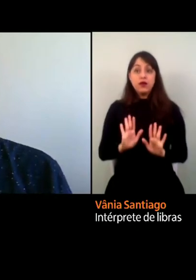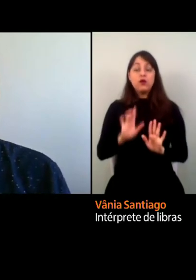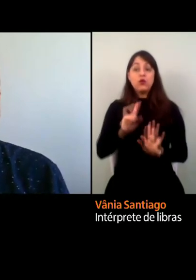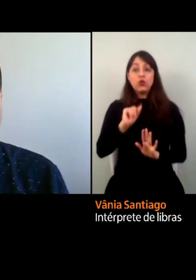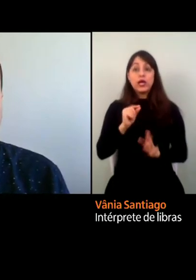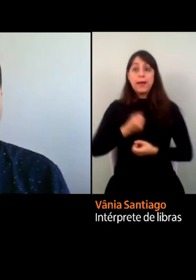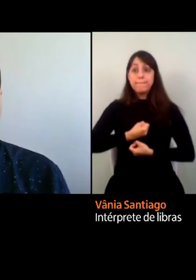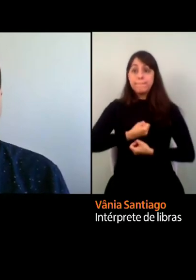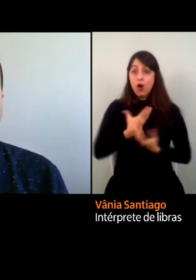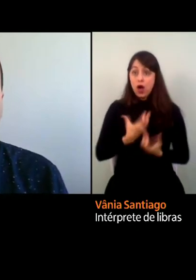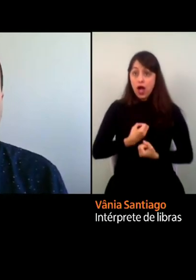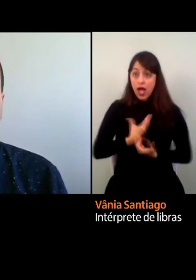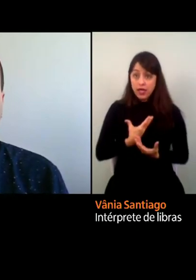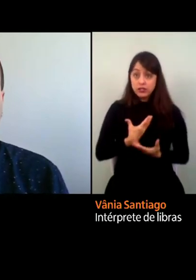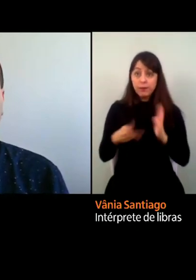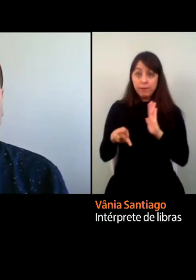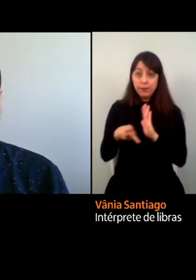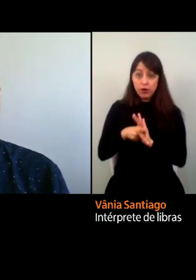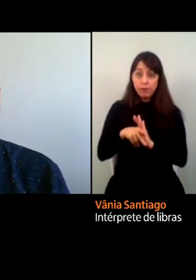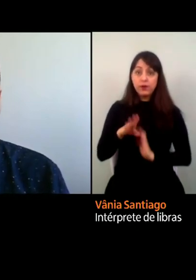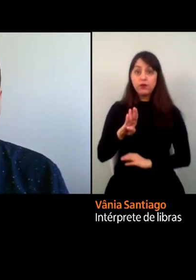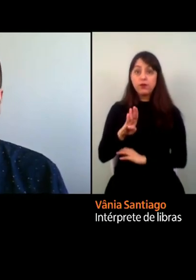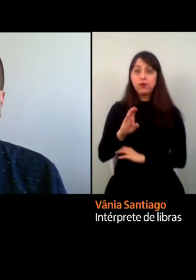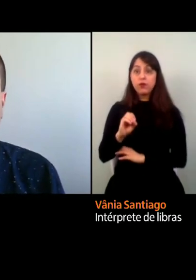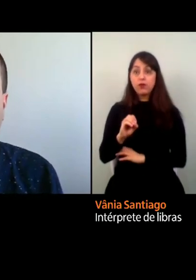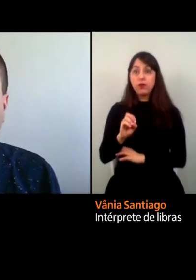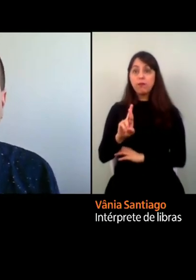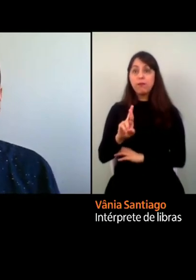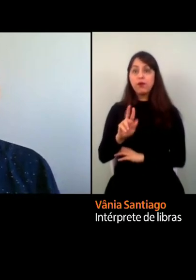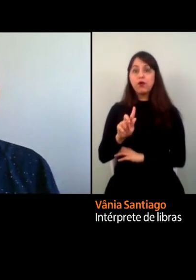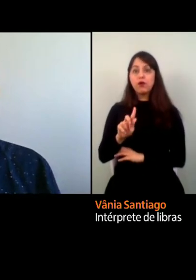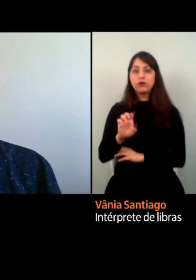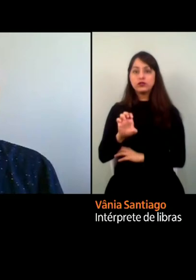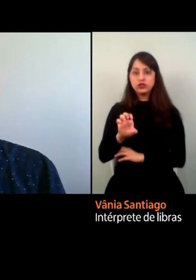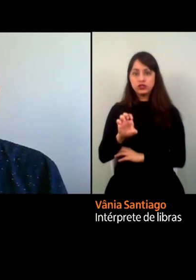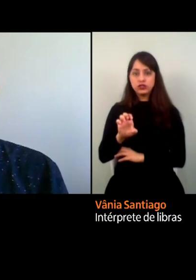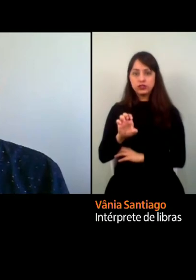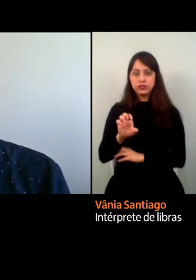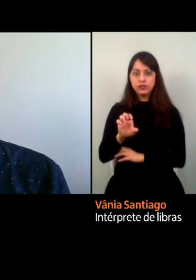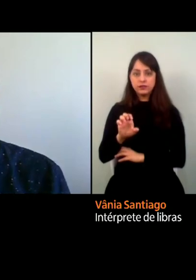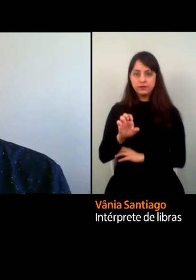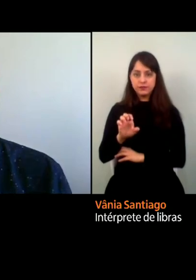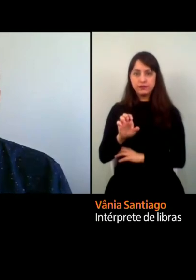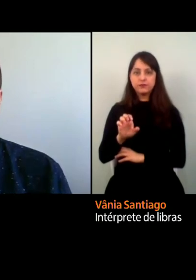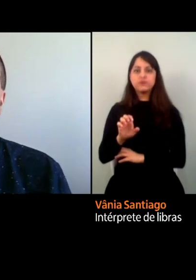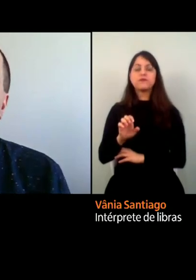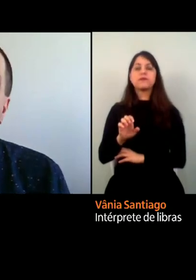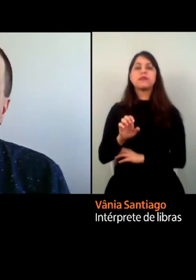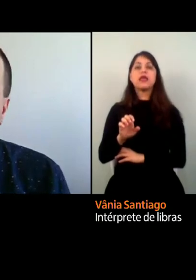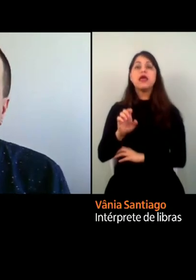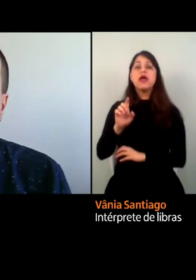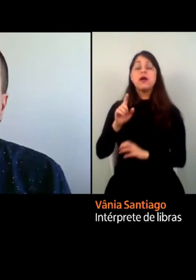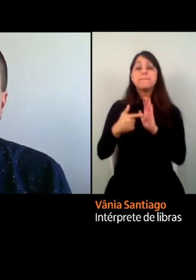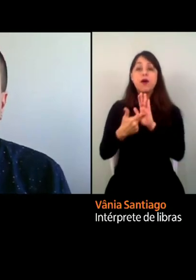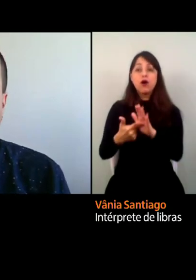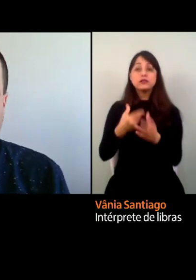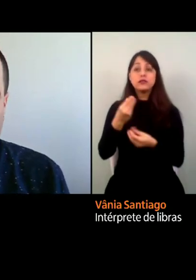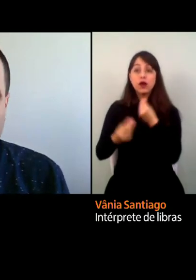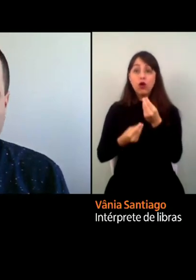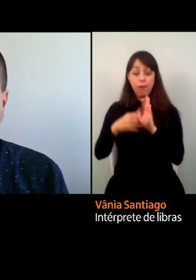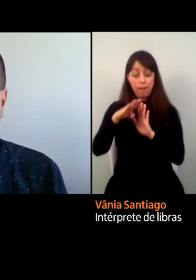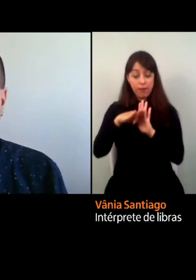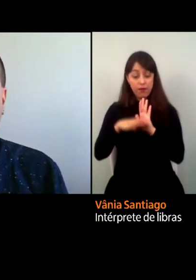borreana, elegem-se parâmetros de formação para um programa poético e a invenção de